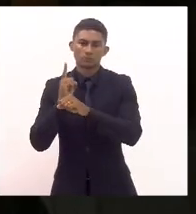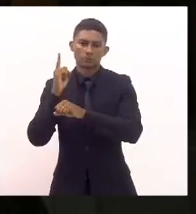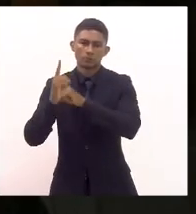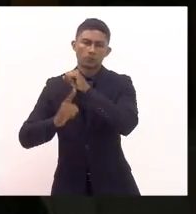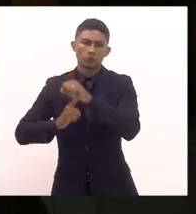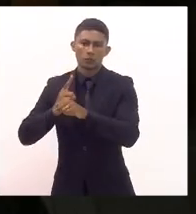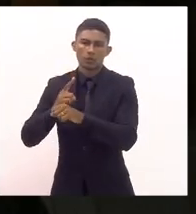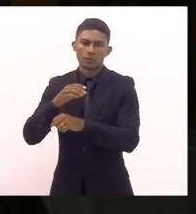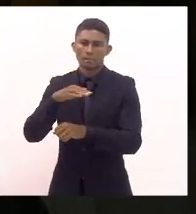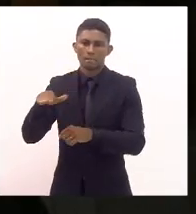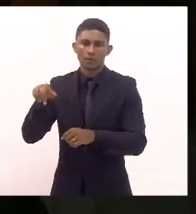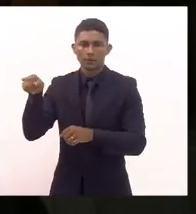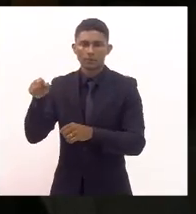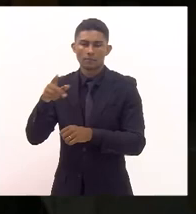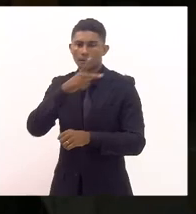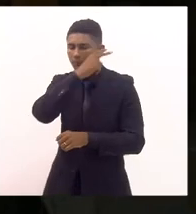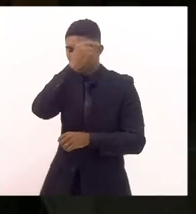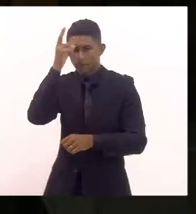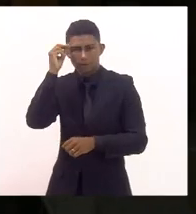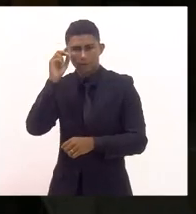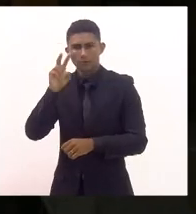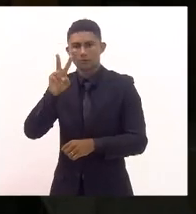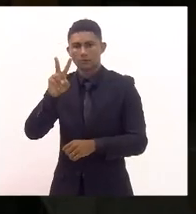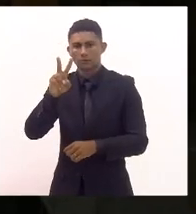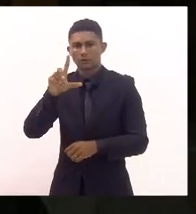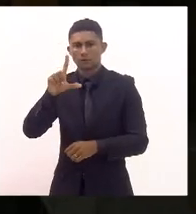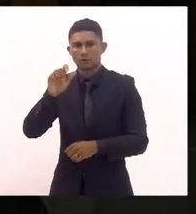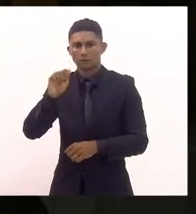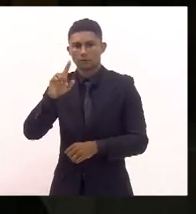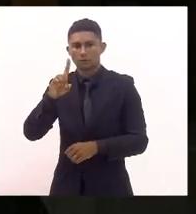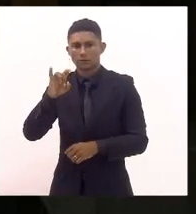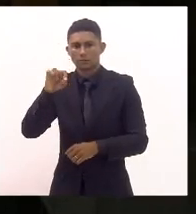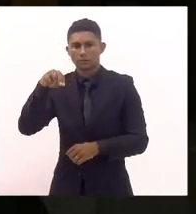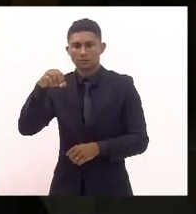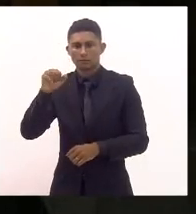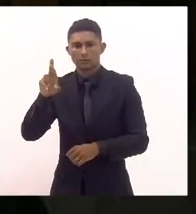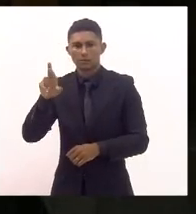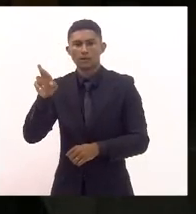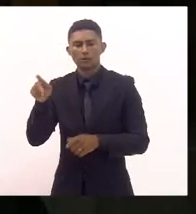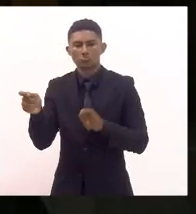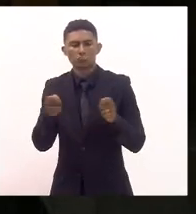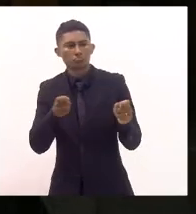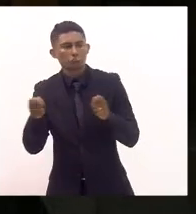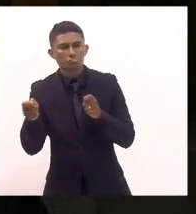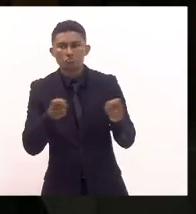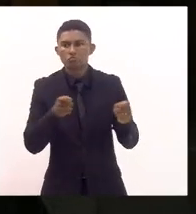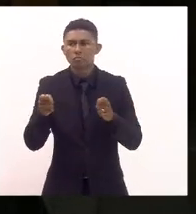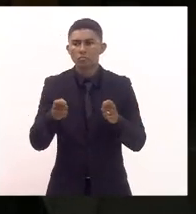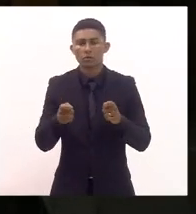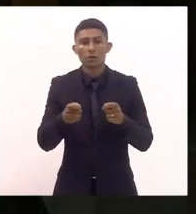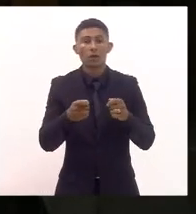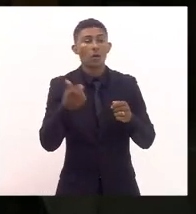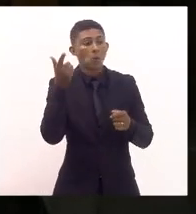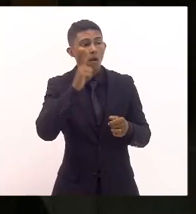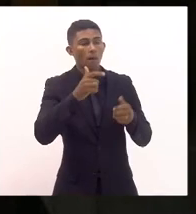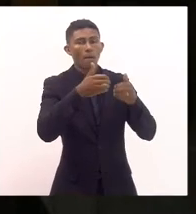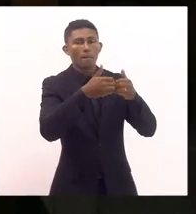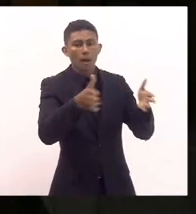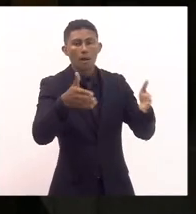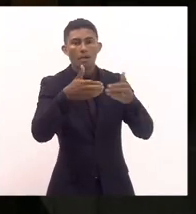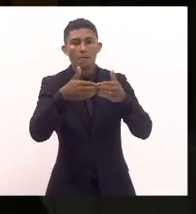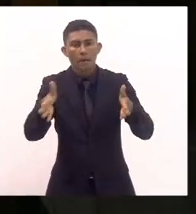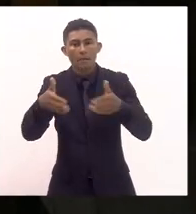de administração do prefeito Wladimir garotinho e reabriu 21